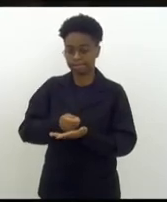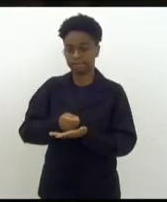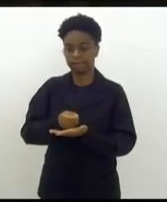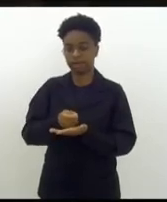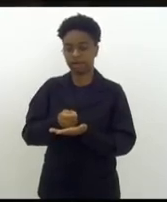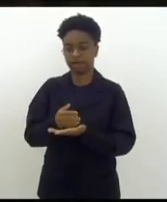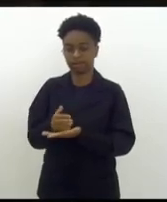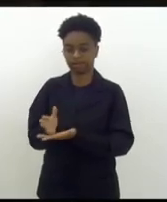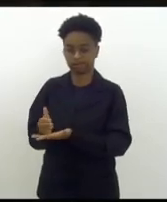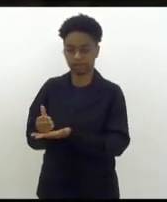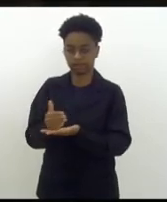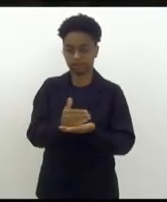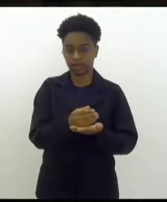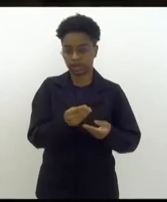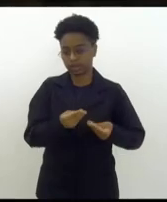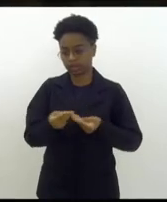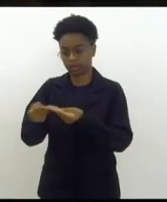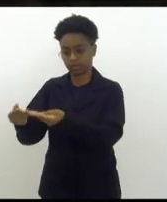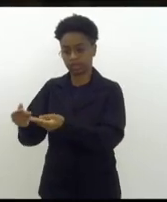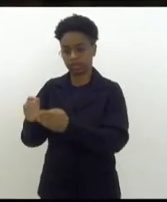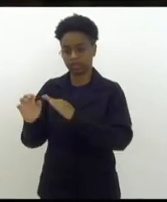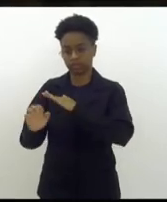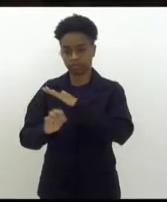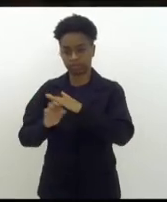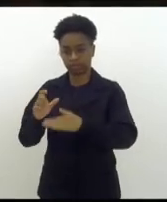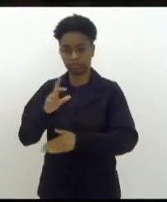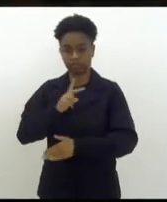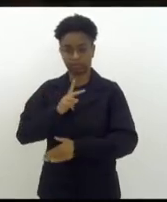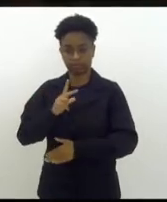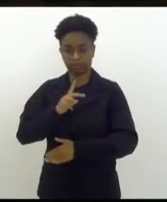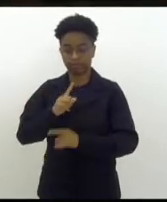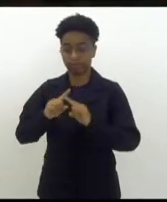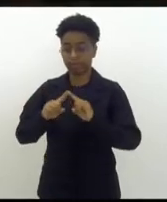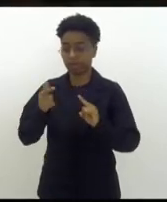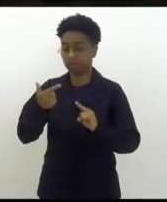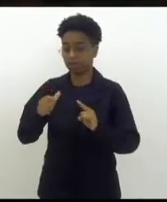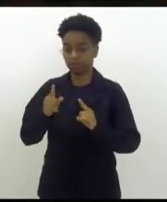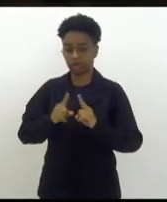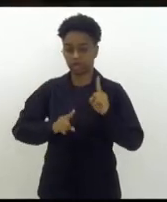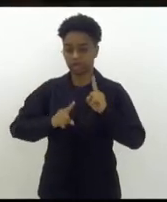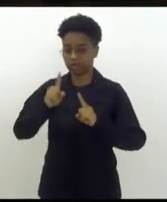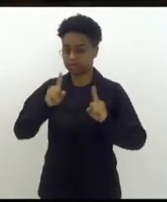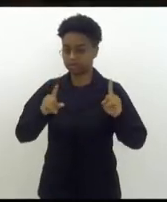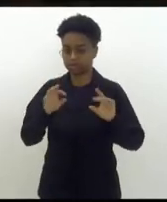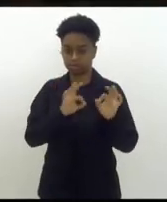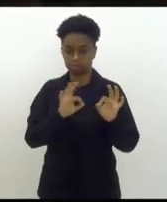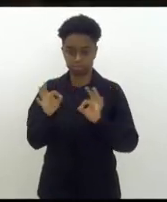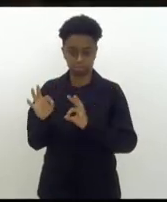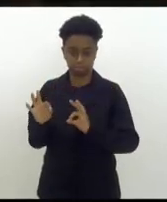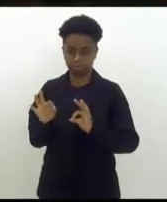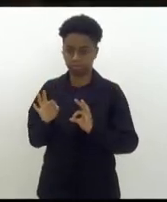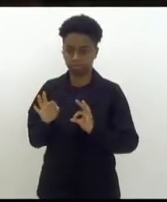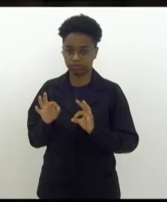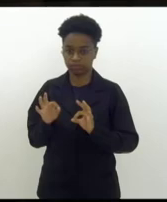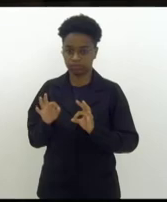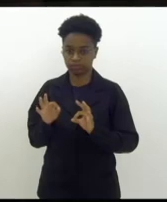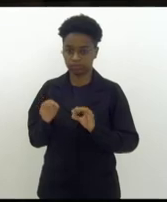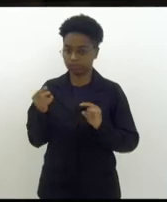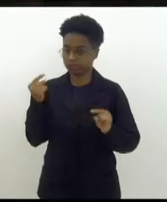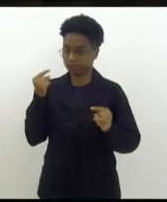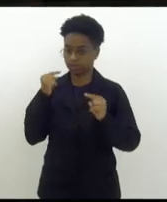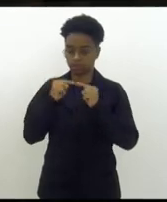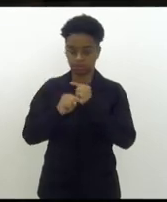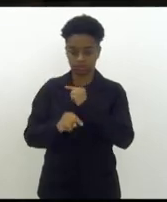da iniciativa privada sem licitação pública contrariando